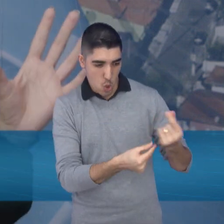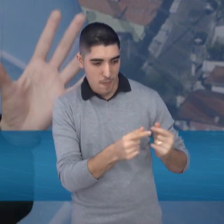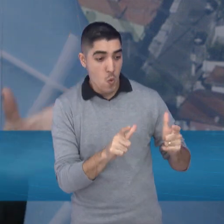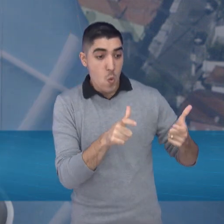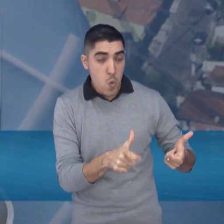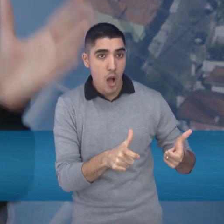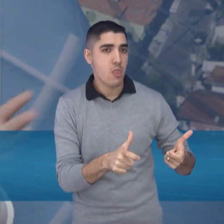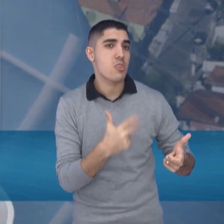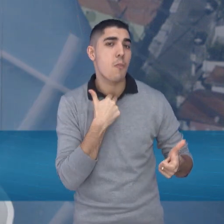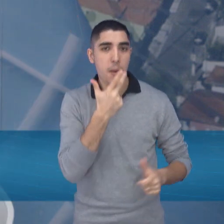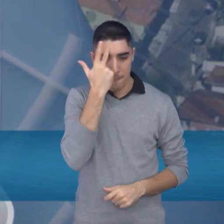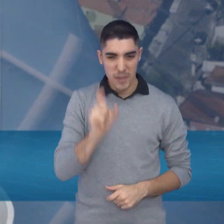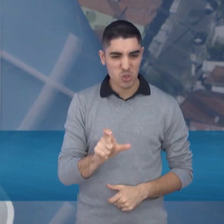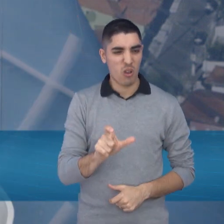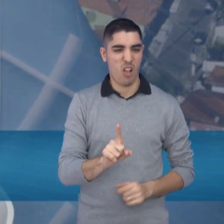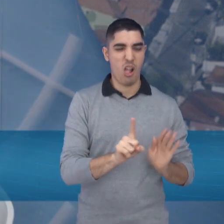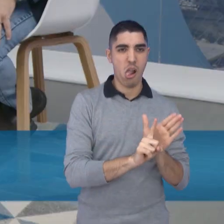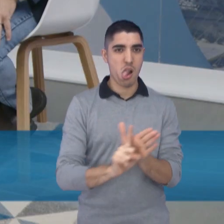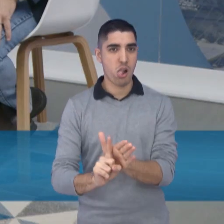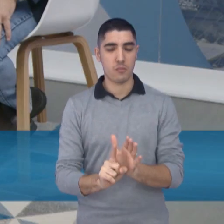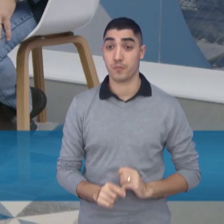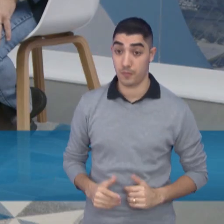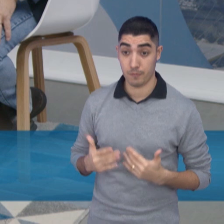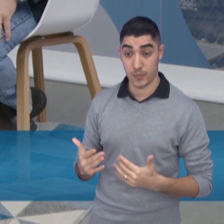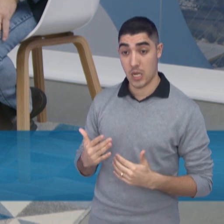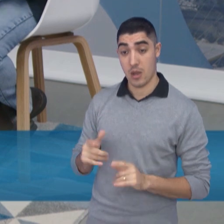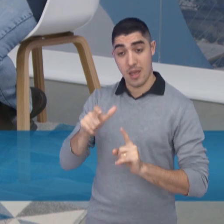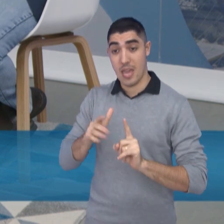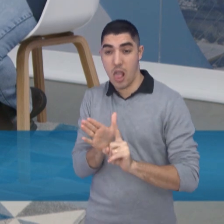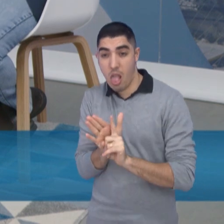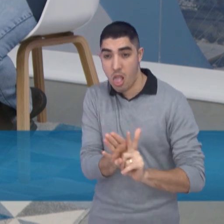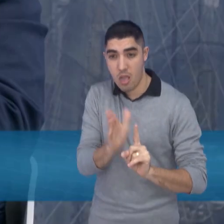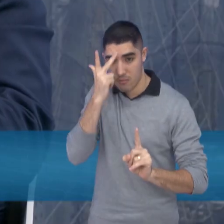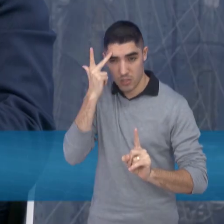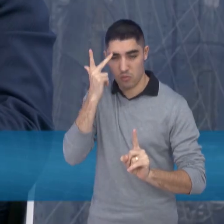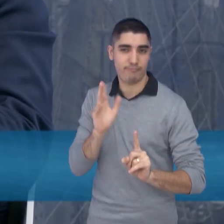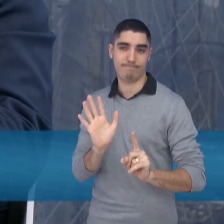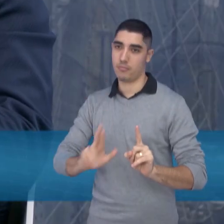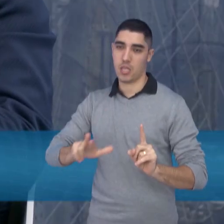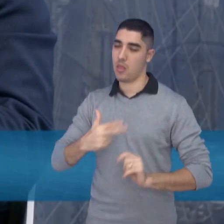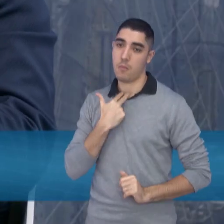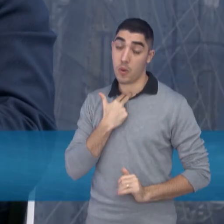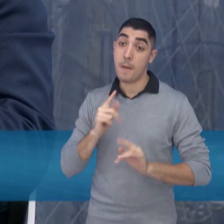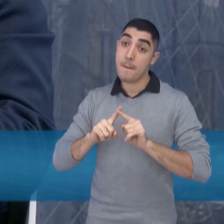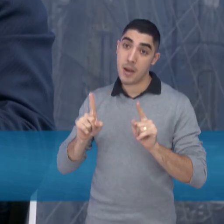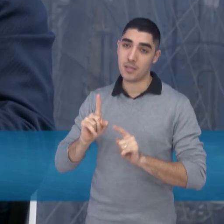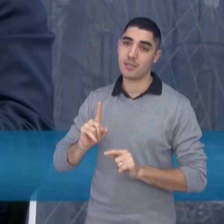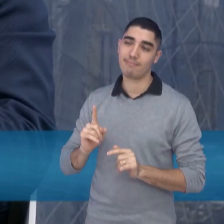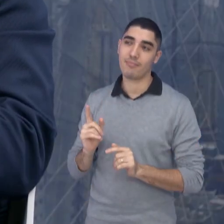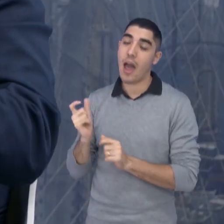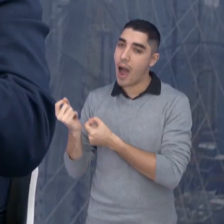exclui ninguém, né? É universal nesse sentido. Não é para excluir, mas se eu não tiver gente preparada para aproveitar a oportunidade, eu acabo